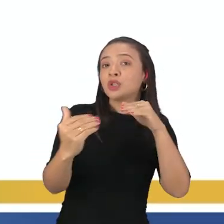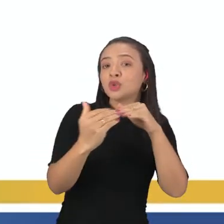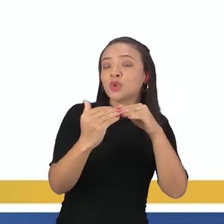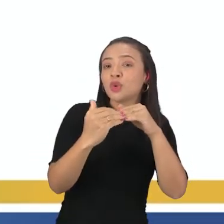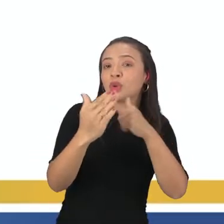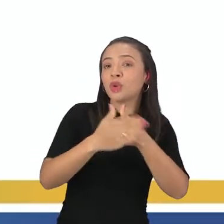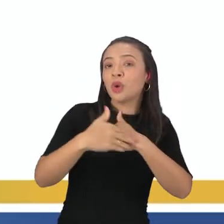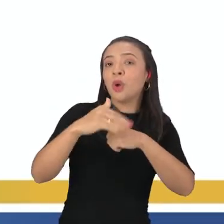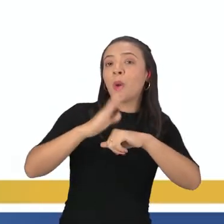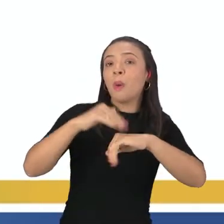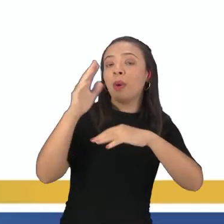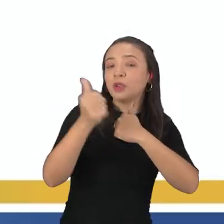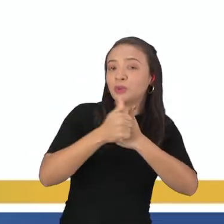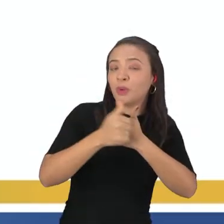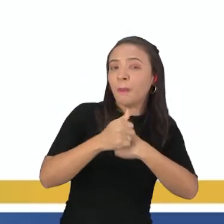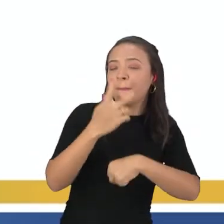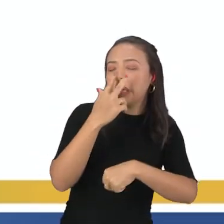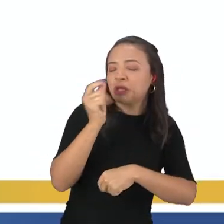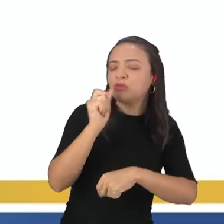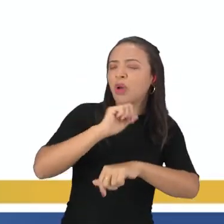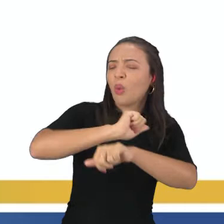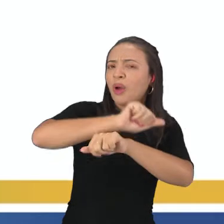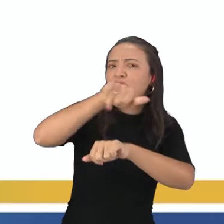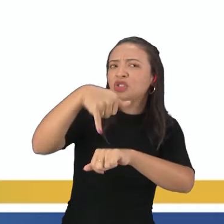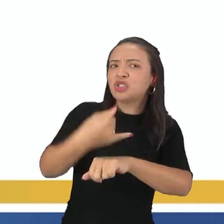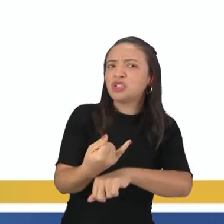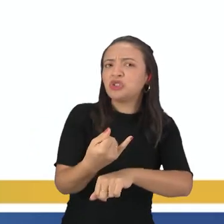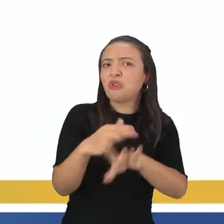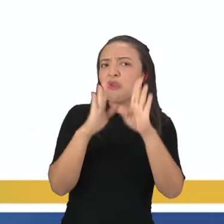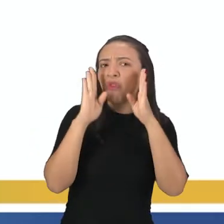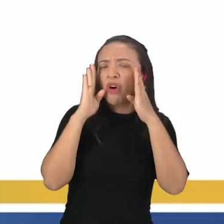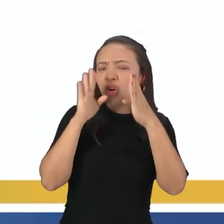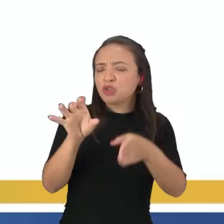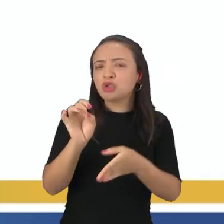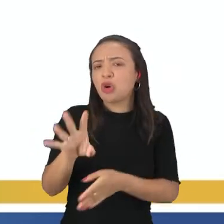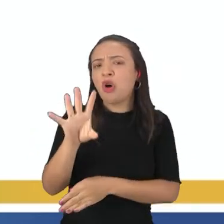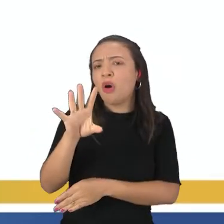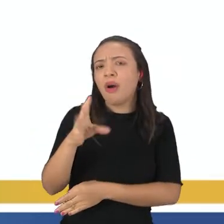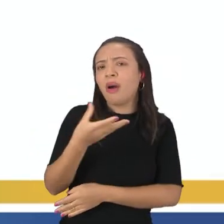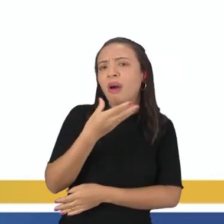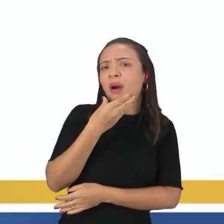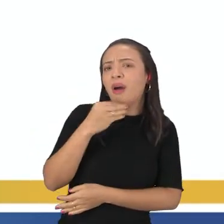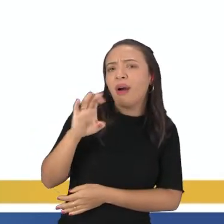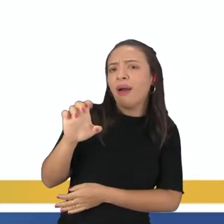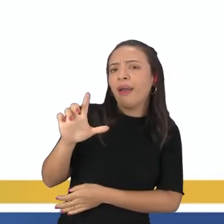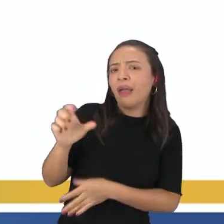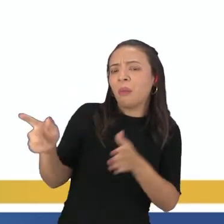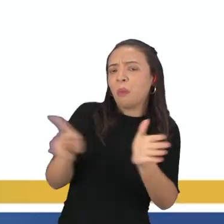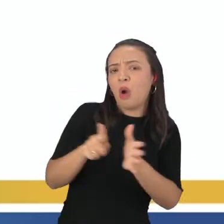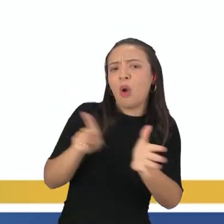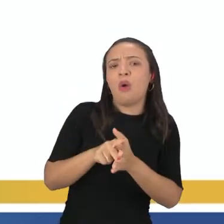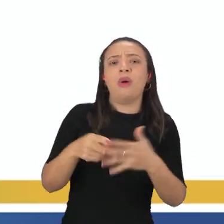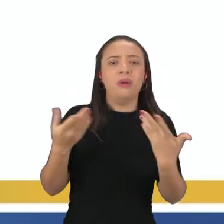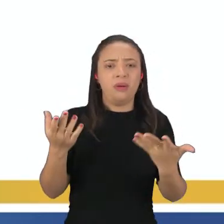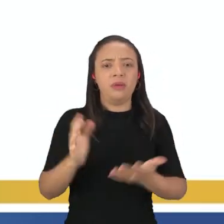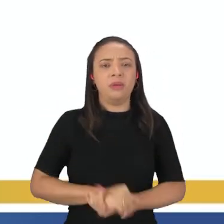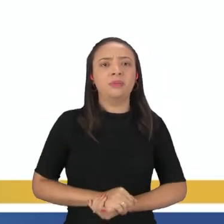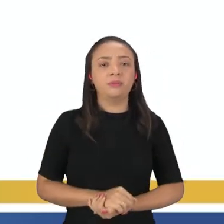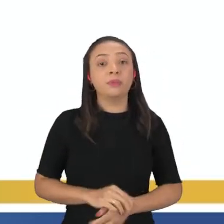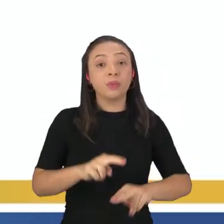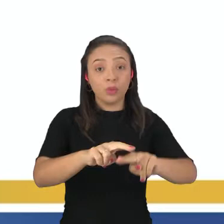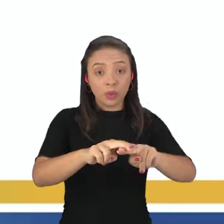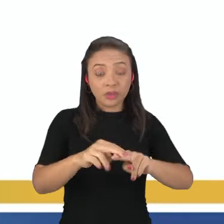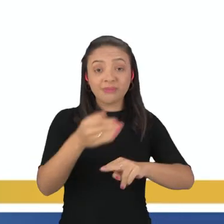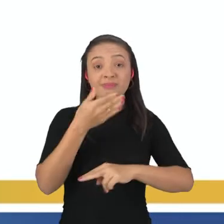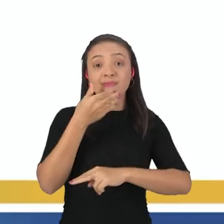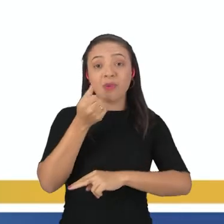próximo, parece que o adjetivo refere-se somente a ele. Então, normalmente, é